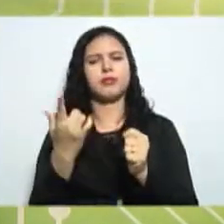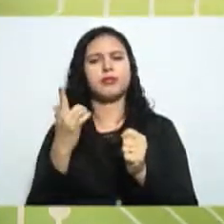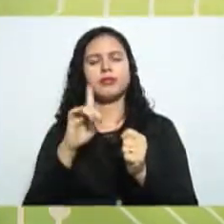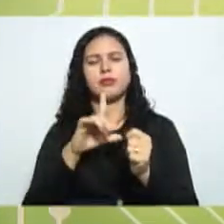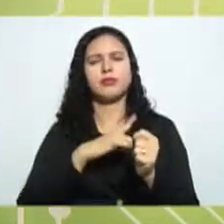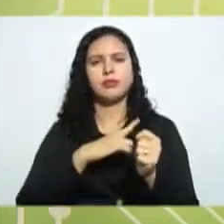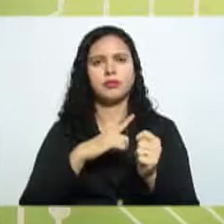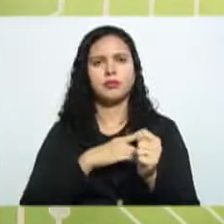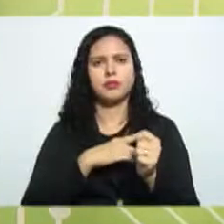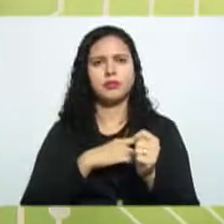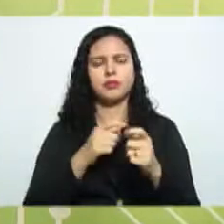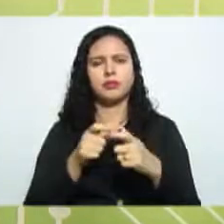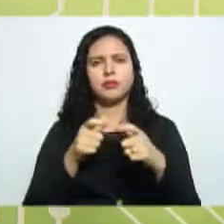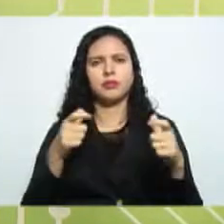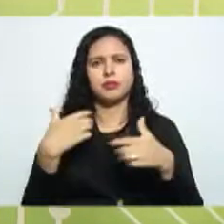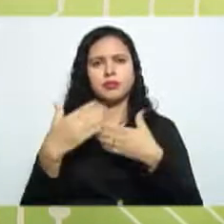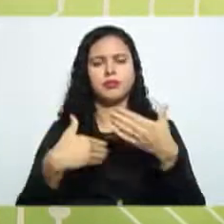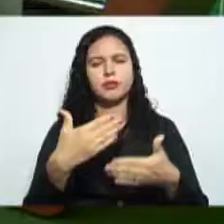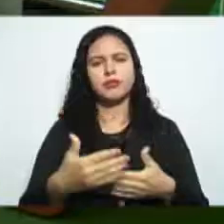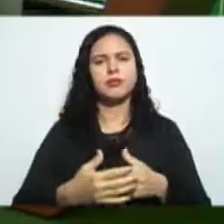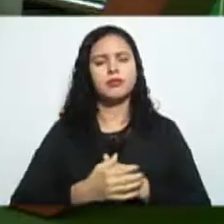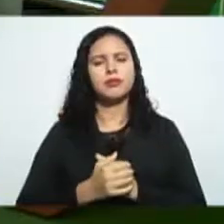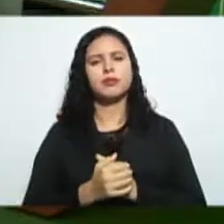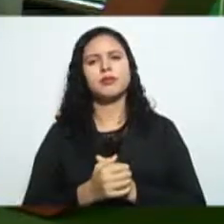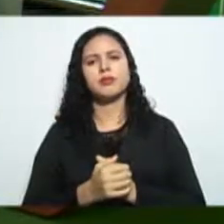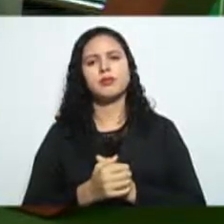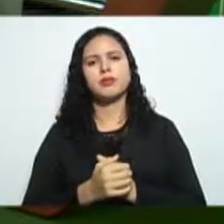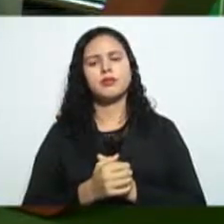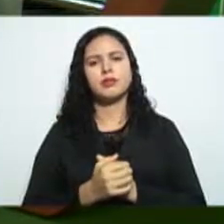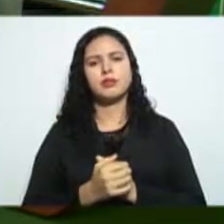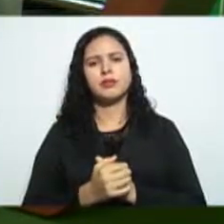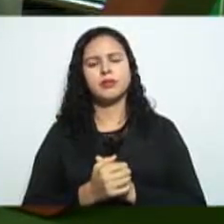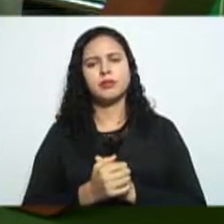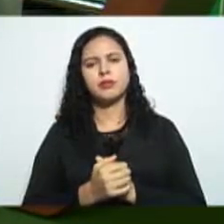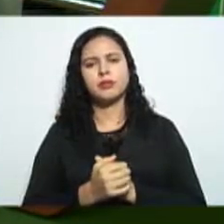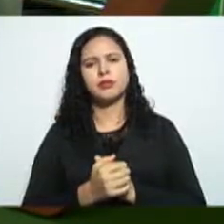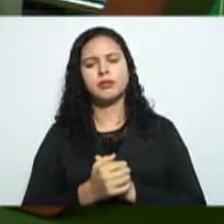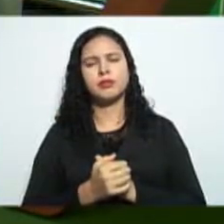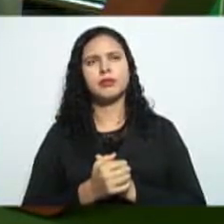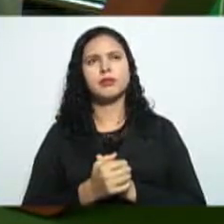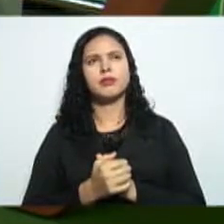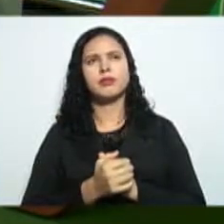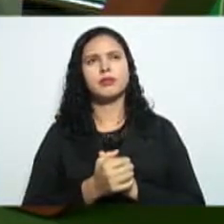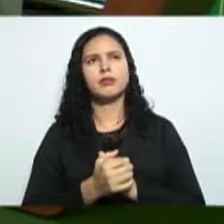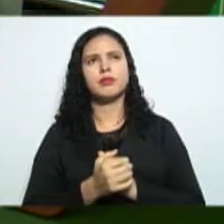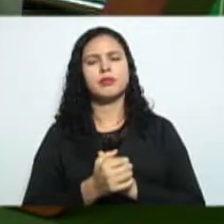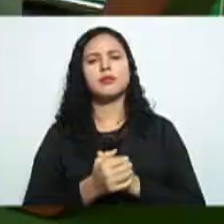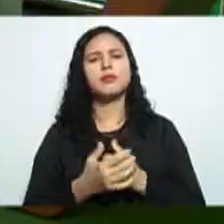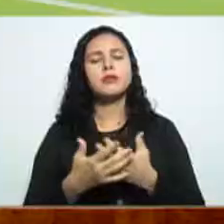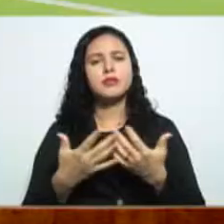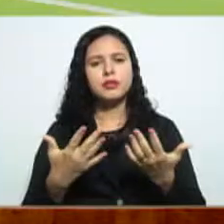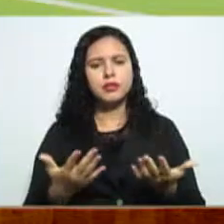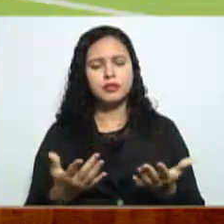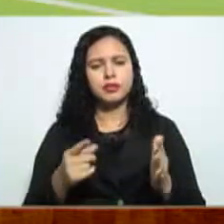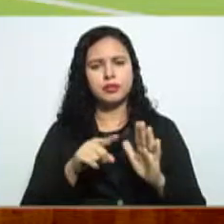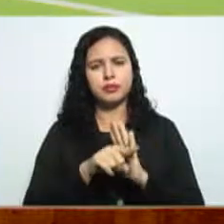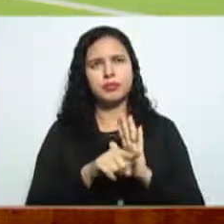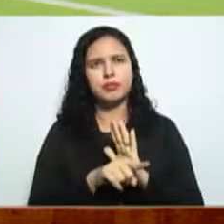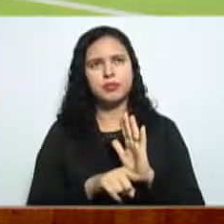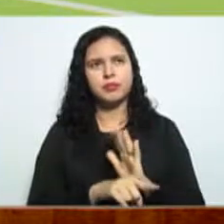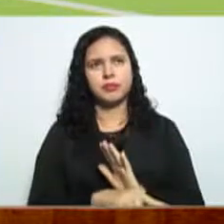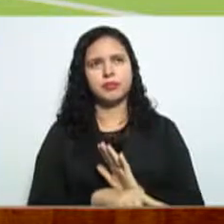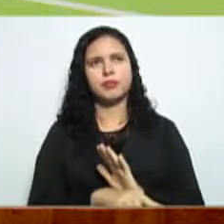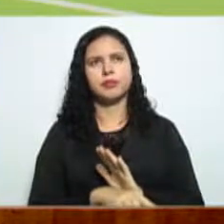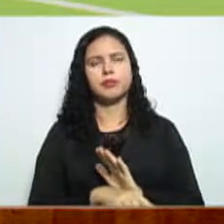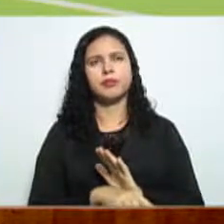maior desenvolvimento. É isso, professora? Sim, ali na questão do que a gente pode esperar de uma política pública de desenvolvimento